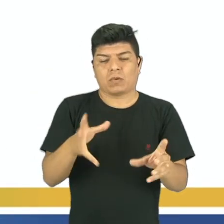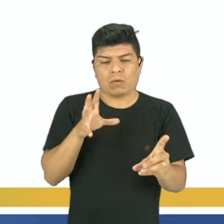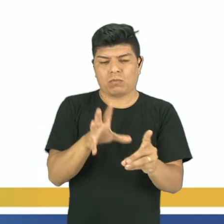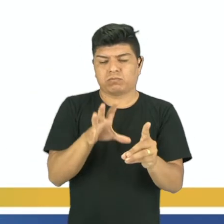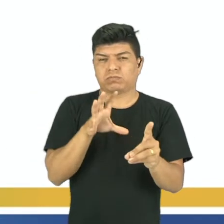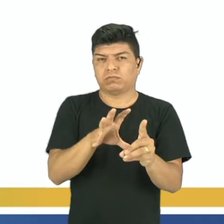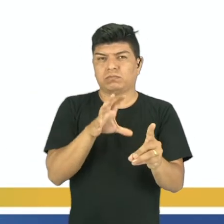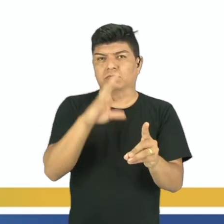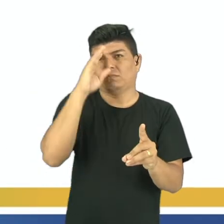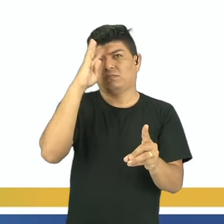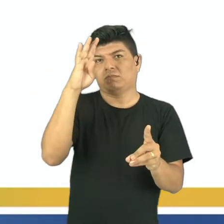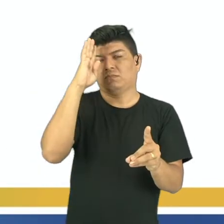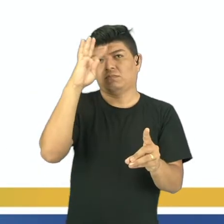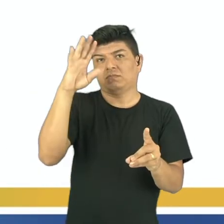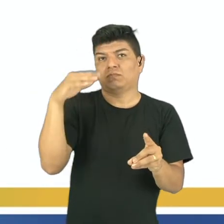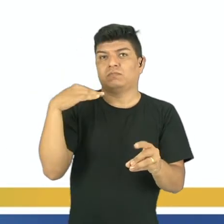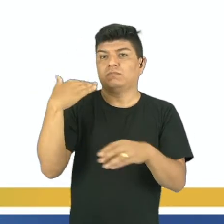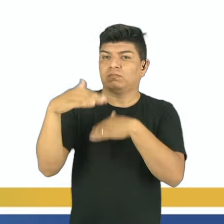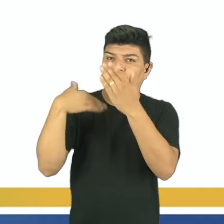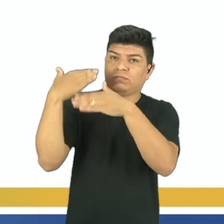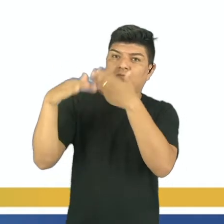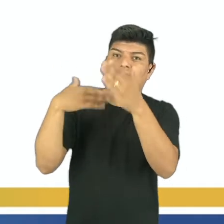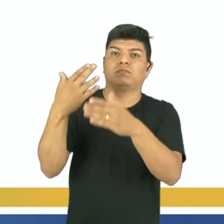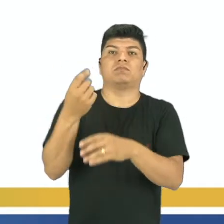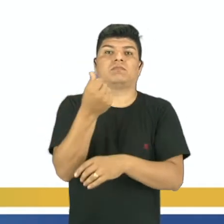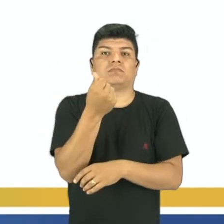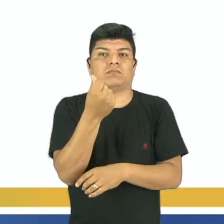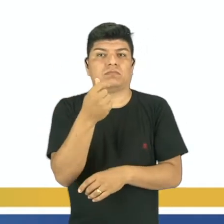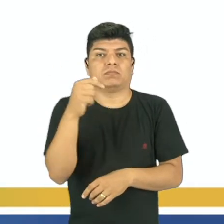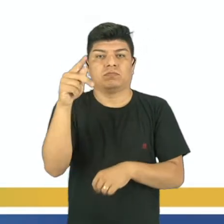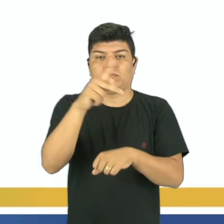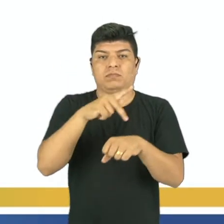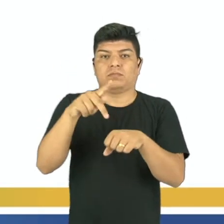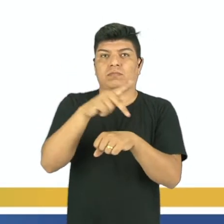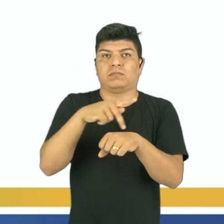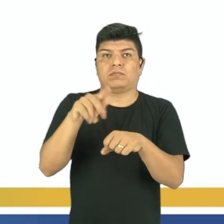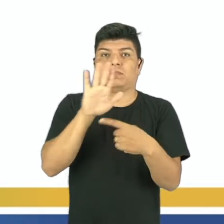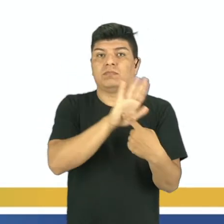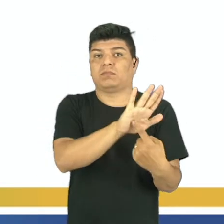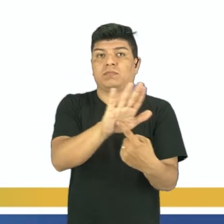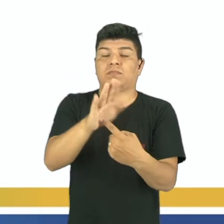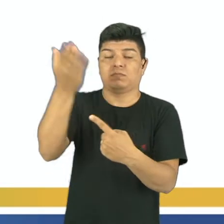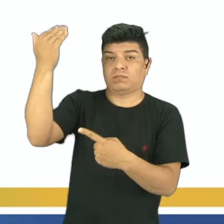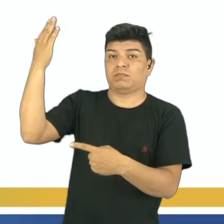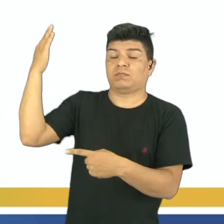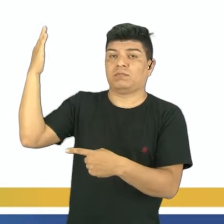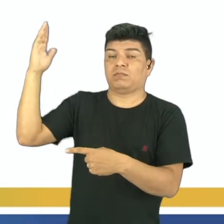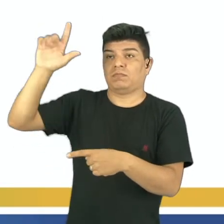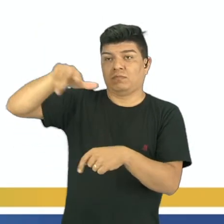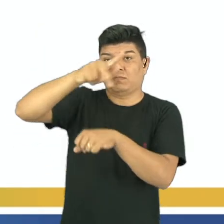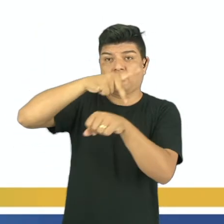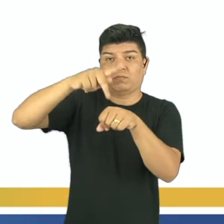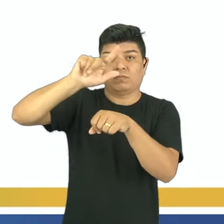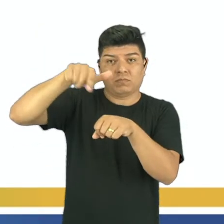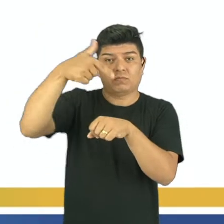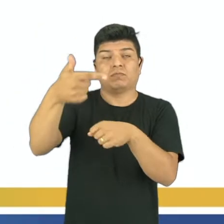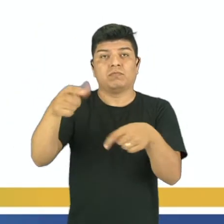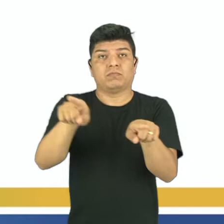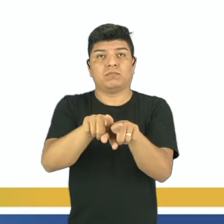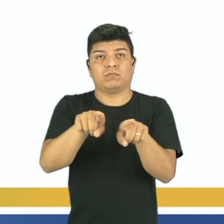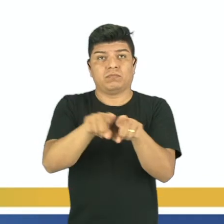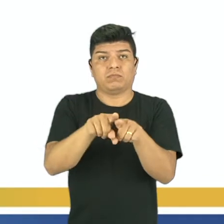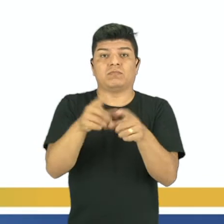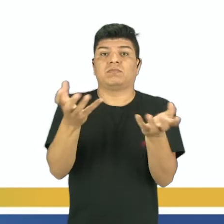estimulados por esse sonho de crescer, de fazer poupança aqui no país, porque a propaganda que ia para fora, né, era uma propaganda